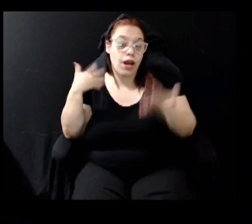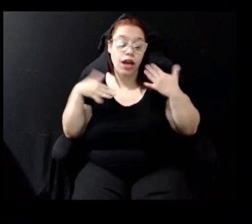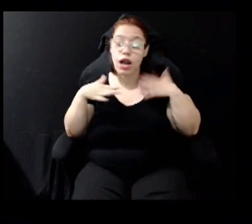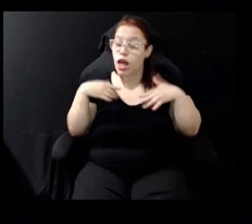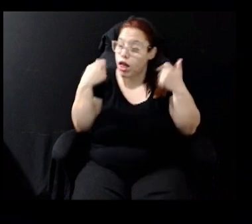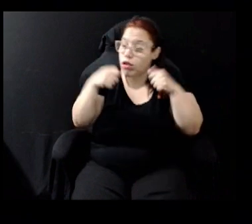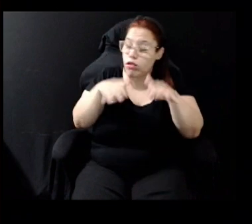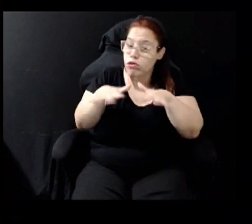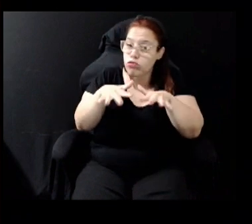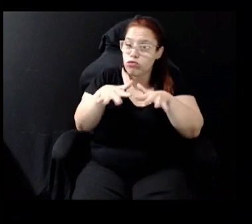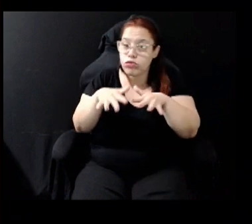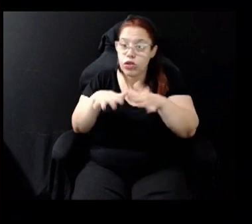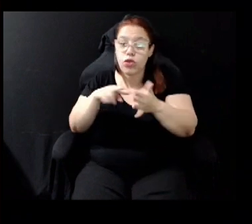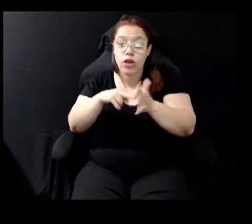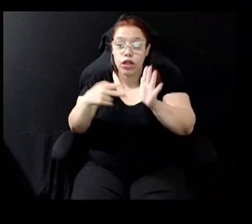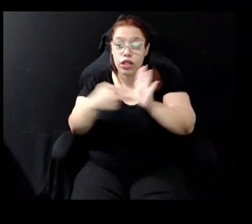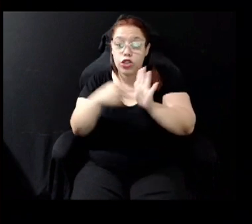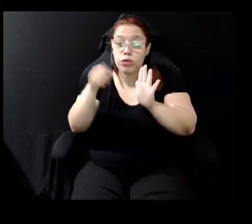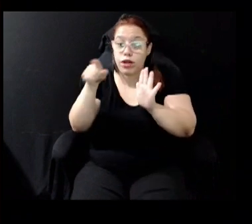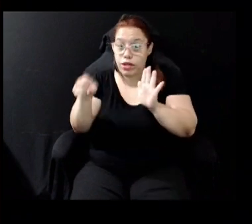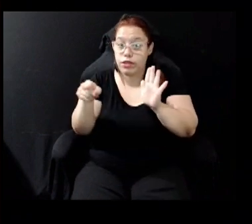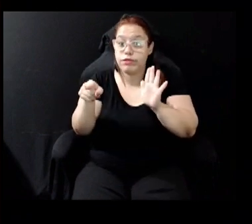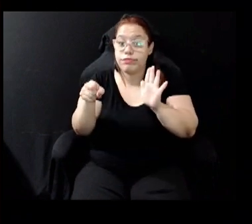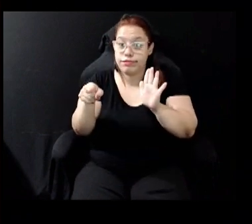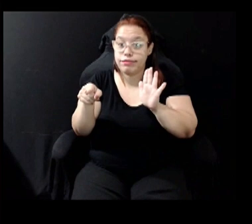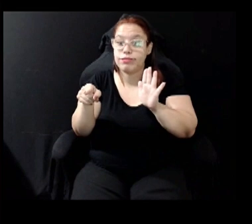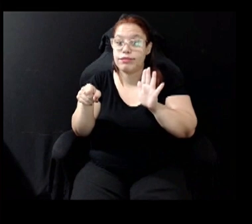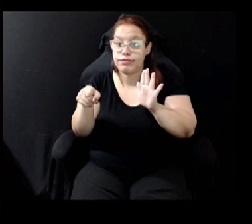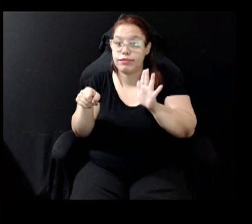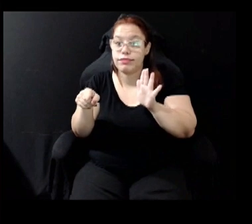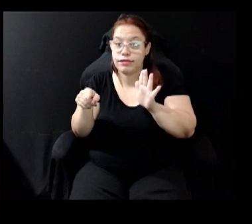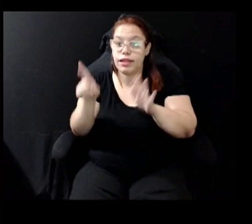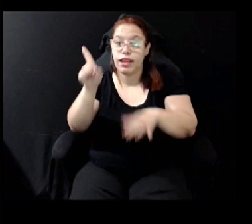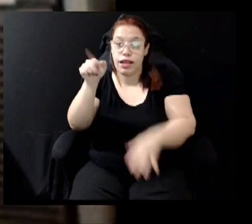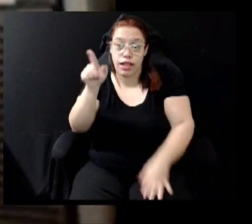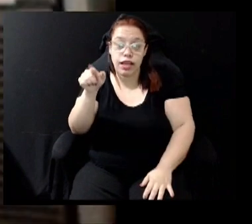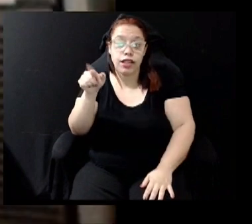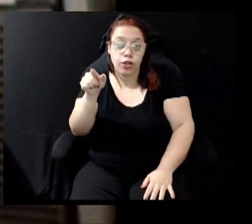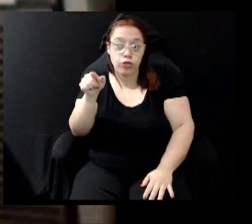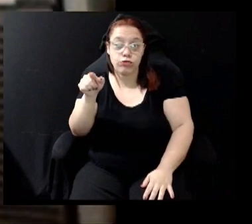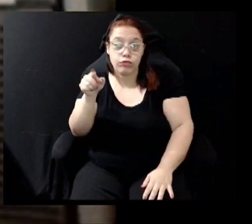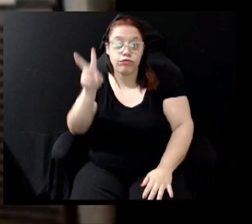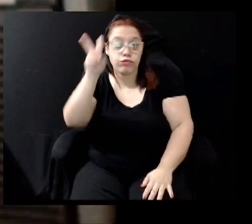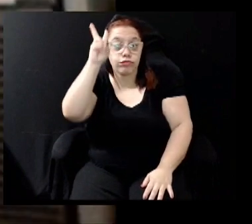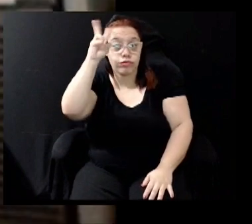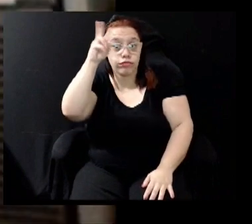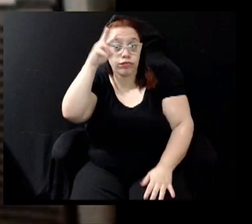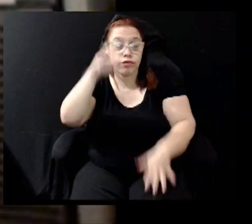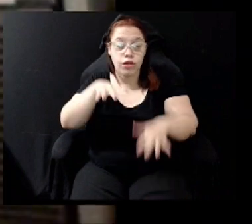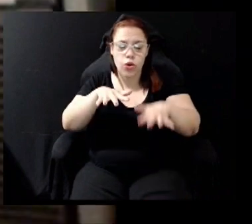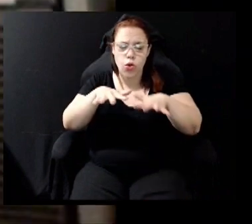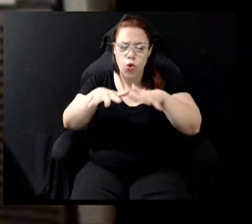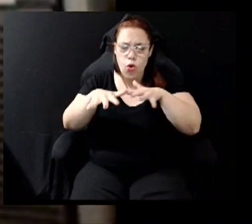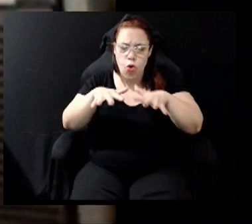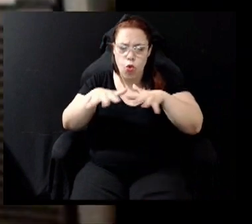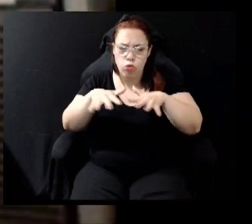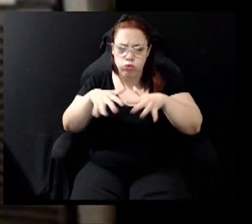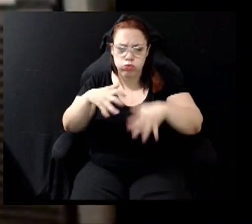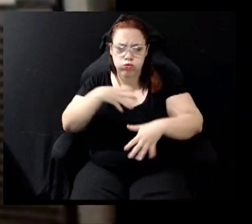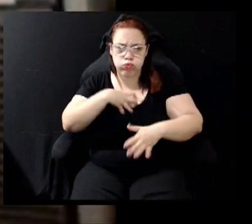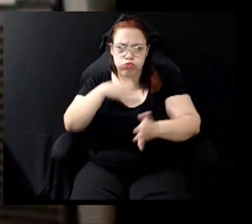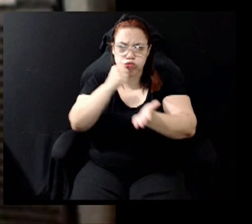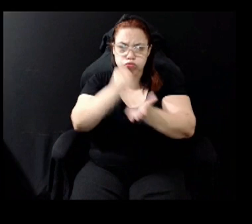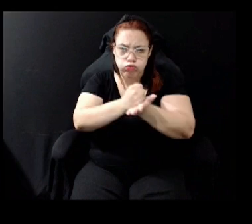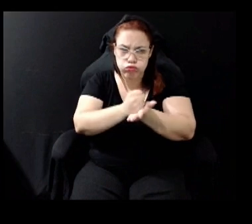fez sentido para ela. Então, é isso. A gente lembra de momentos que marcam porque fizeram